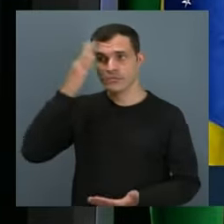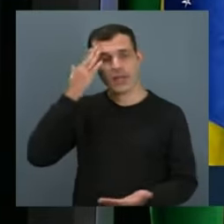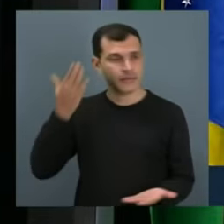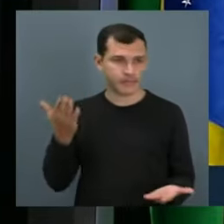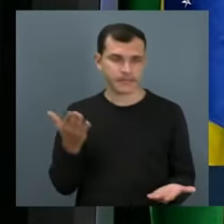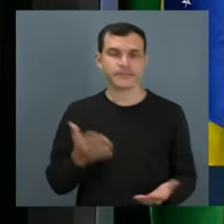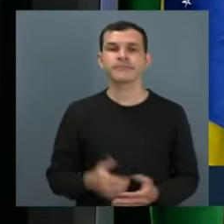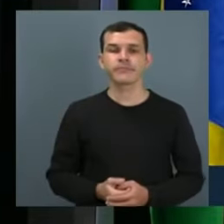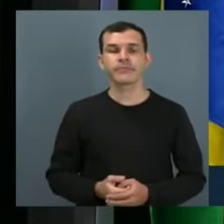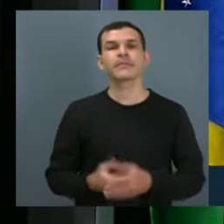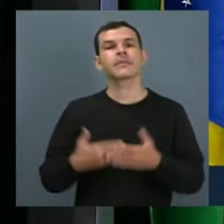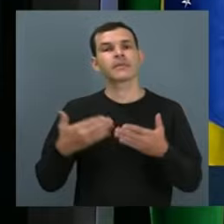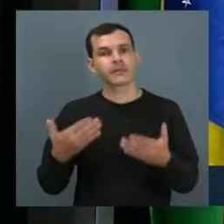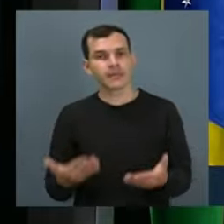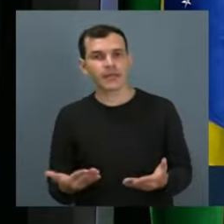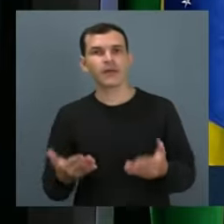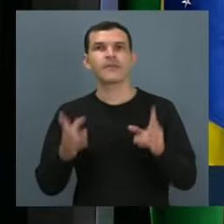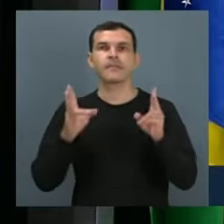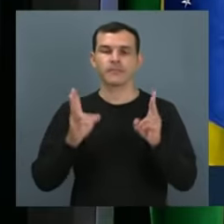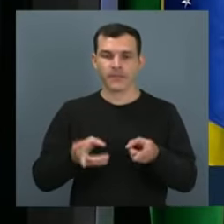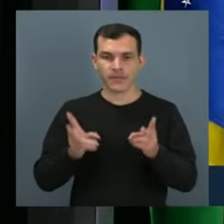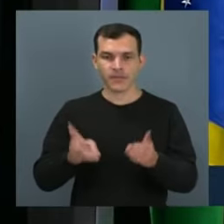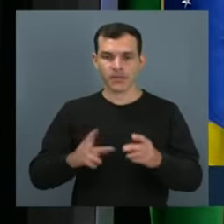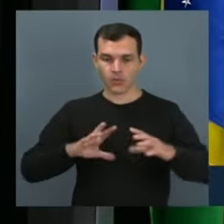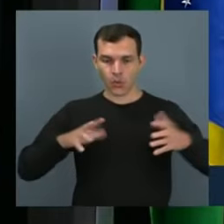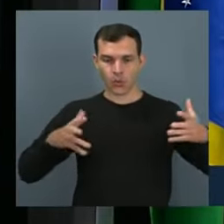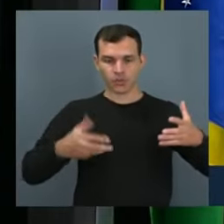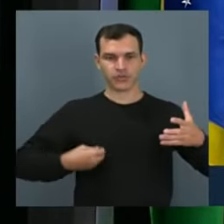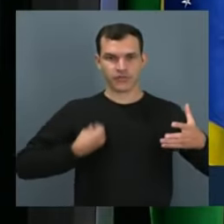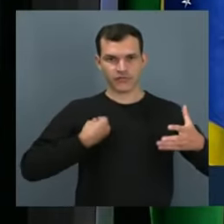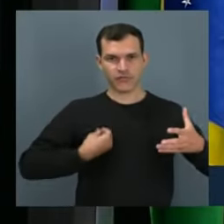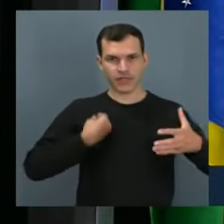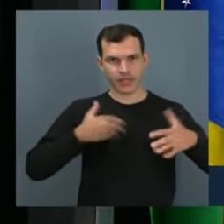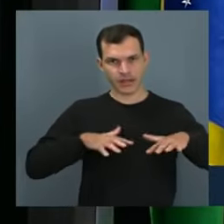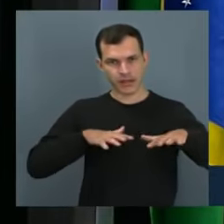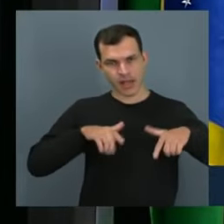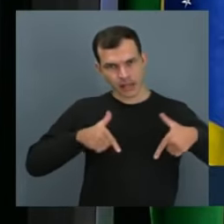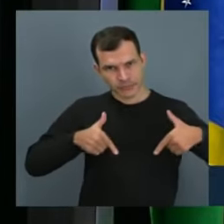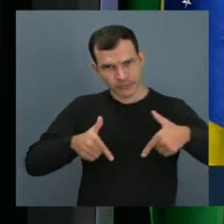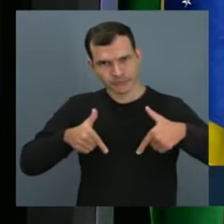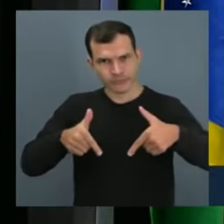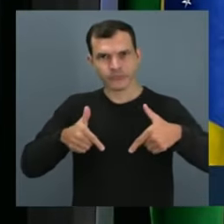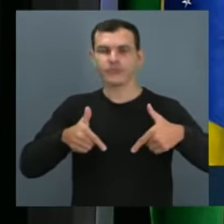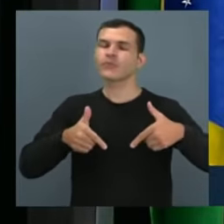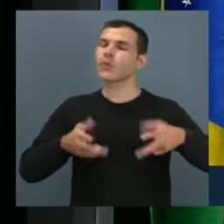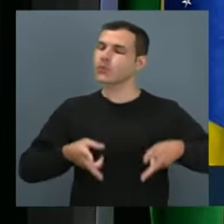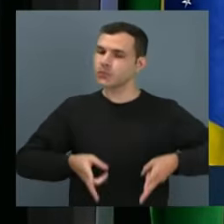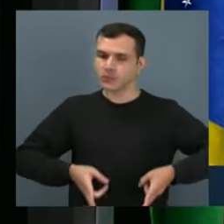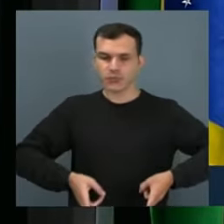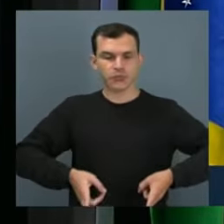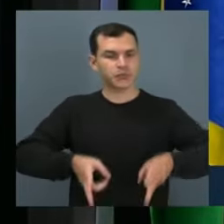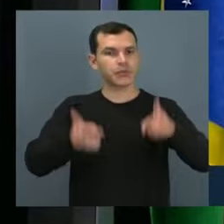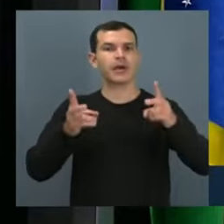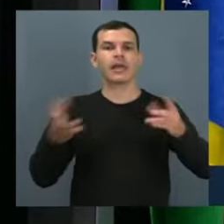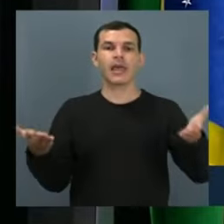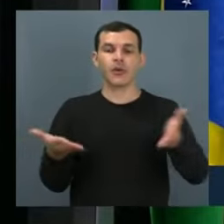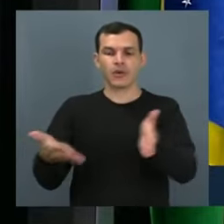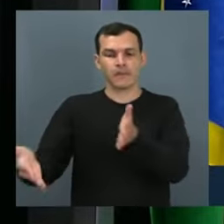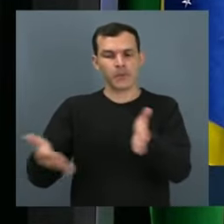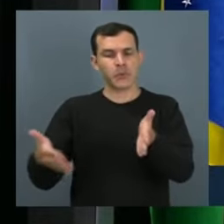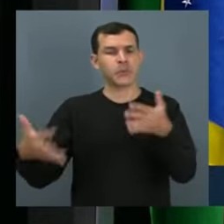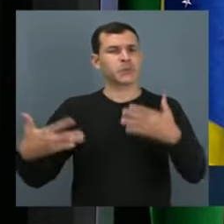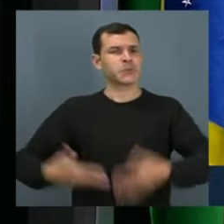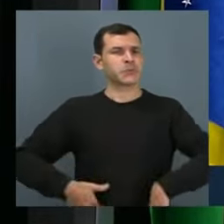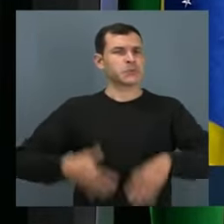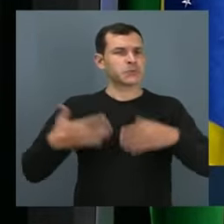a mobilização dos movimentos pró-vida mais do que nunca nesse momento delicado, dramático dessa causa